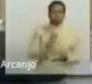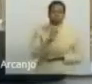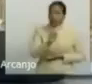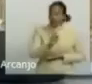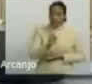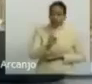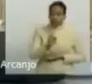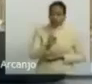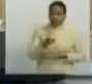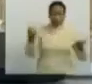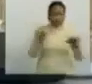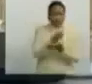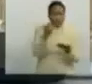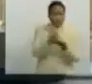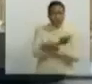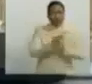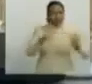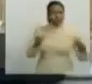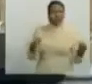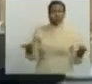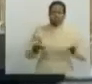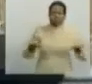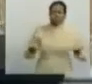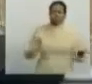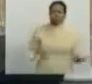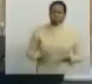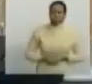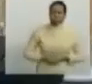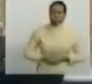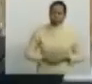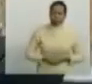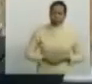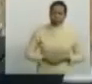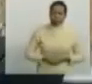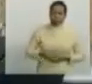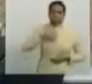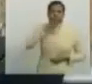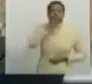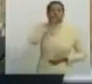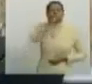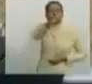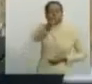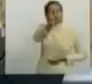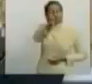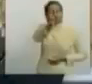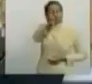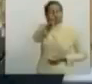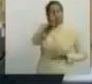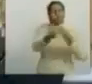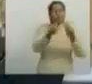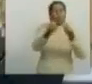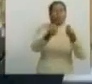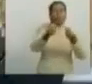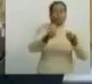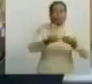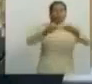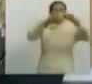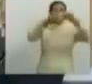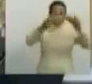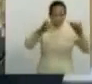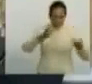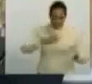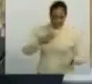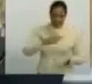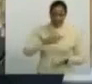Não está ótimo, não. Que eu quero ver no futuro se vai ter missa de 7, de 11,